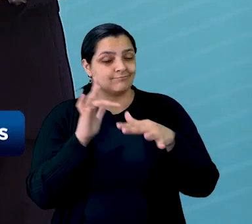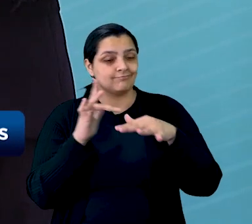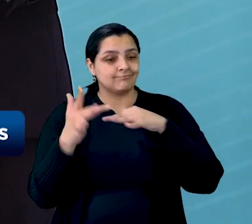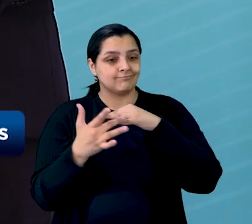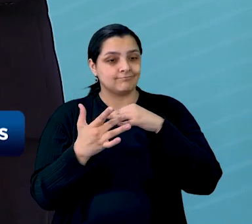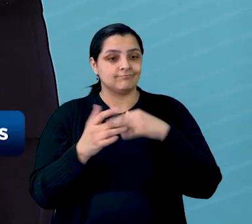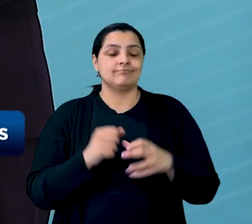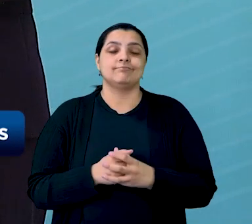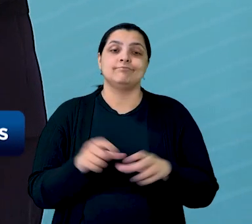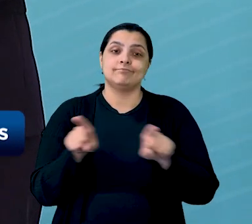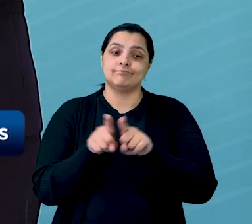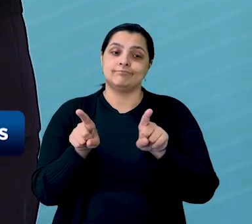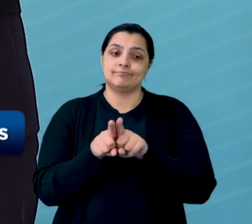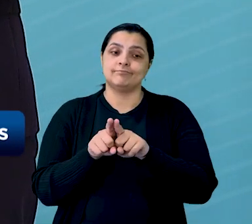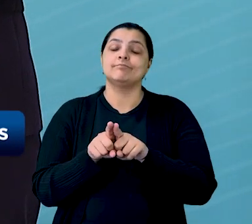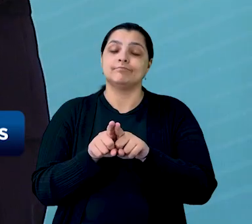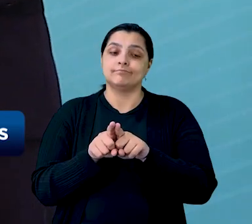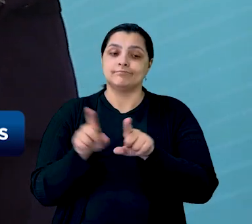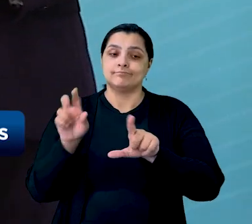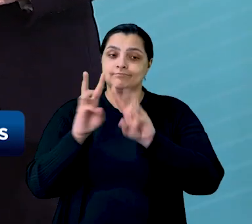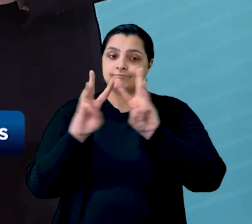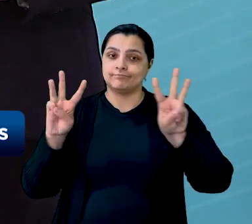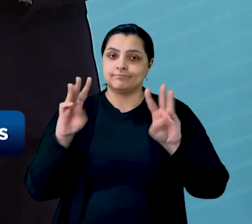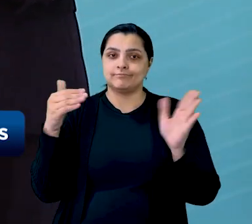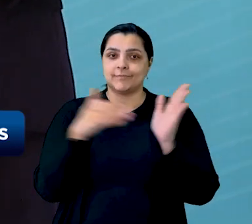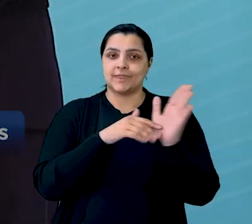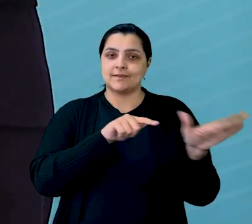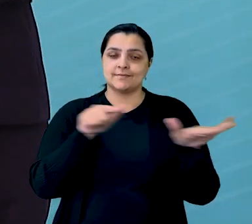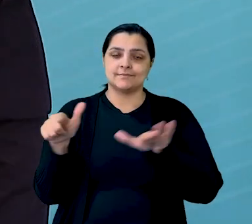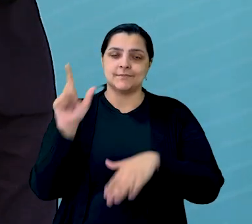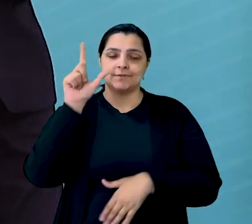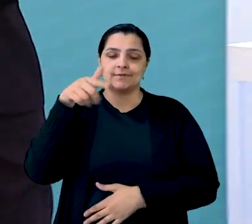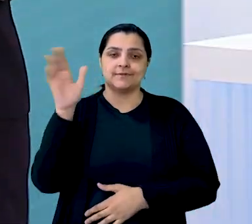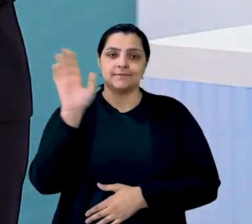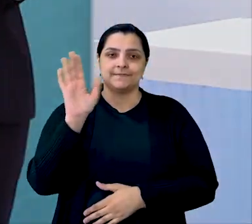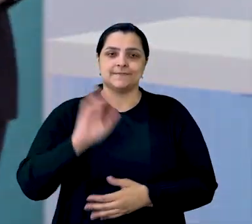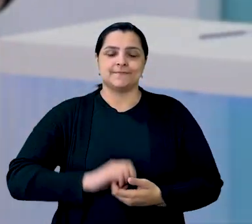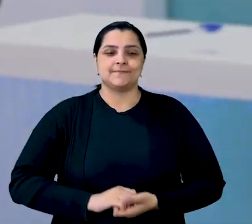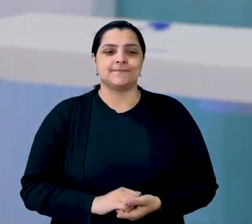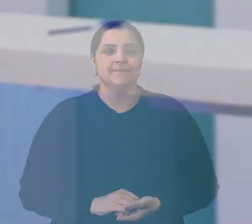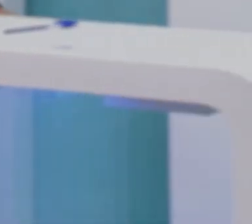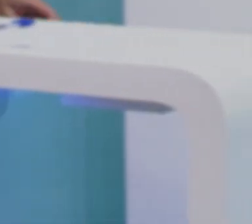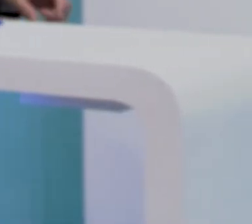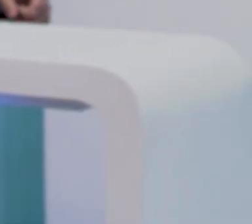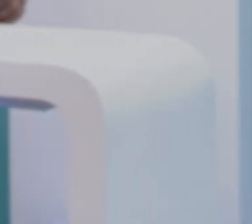do TST pelo nosso portal e também pelas redes sociais. Até semana que vem. Tchau!